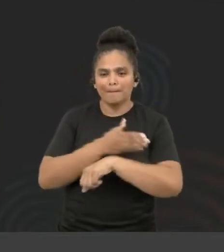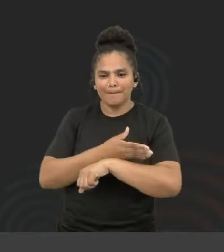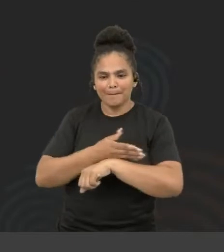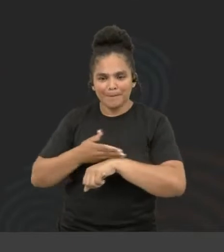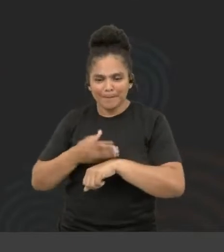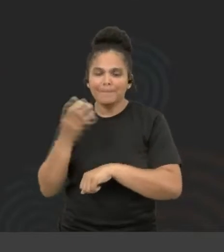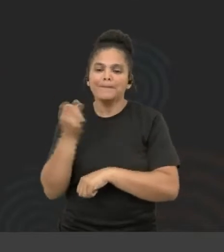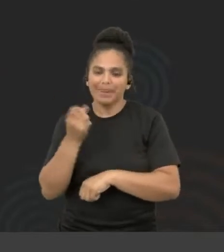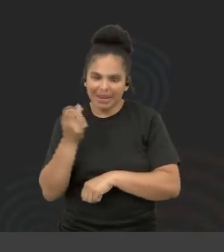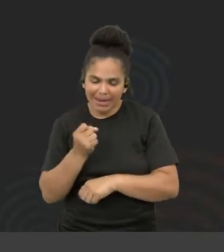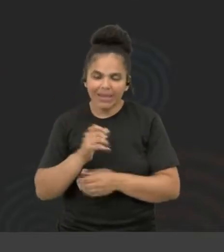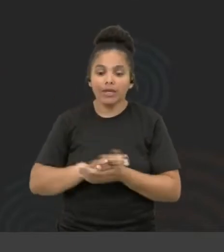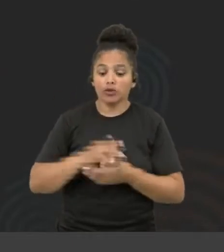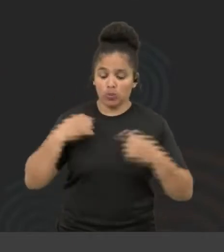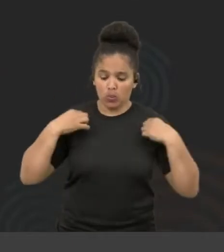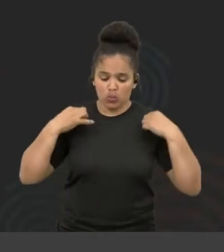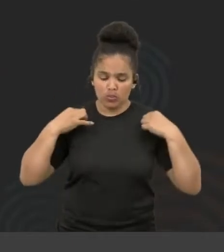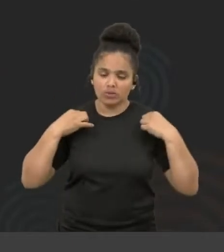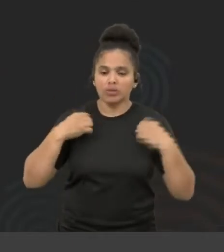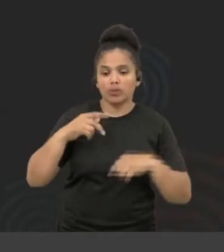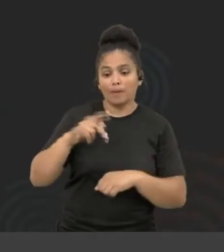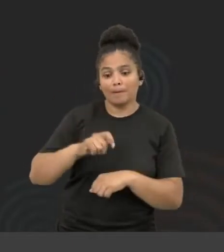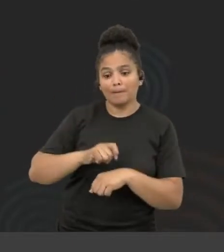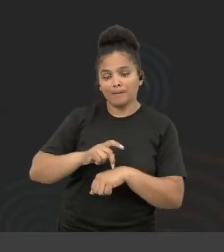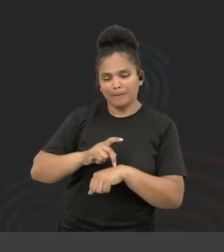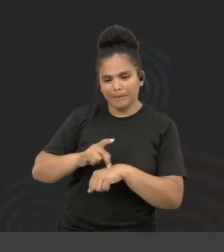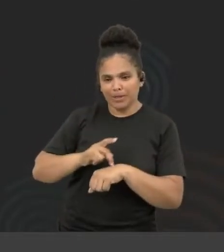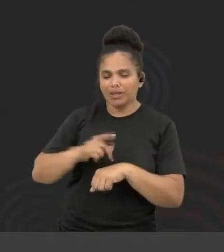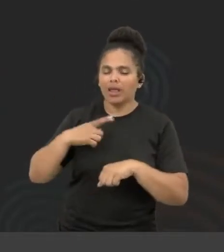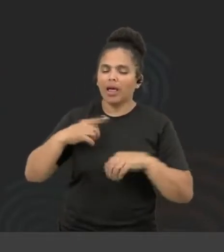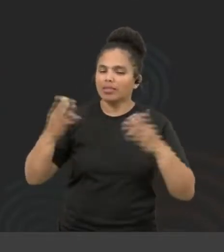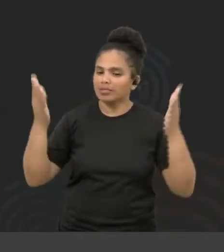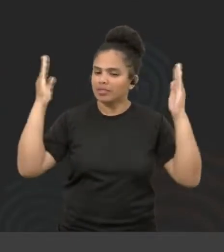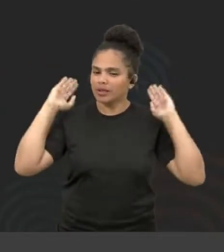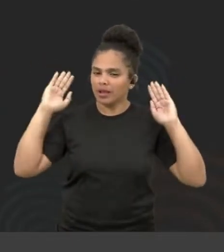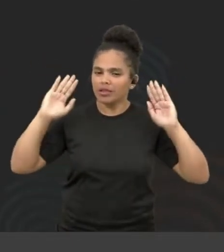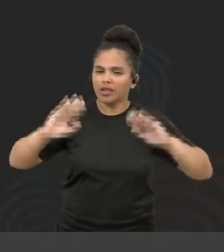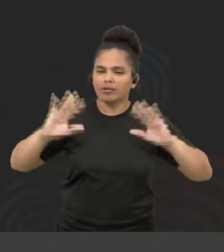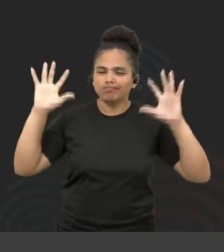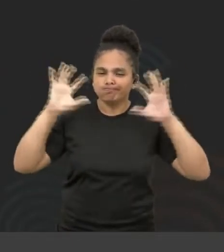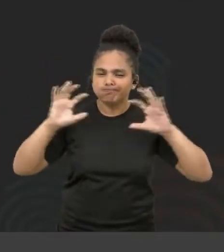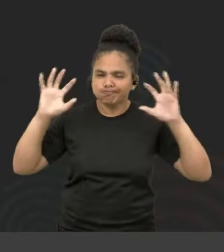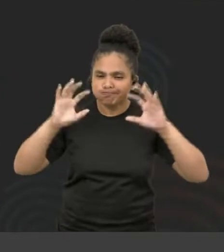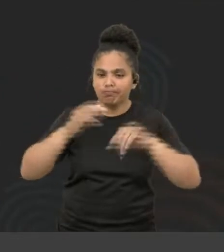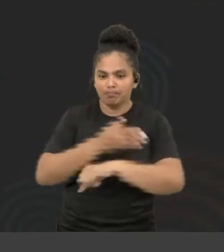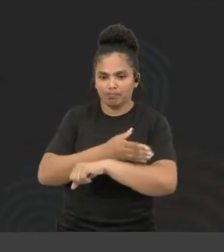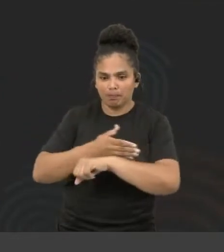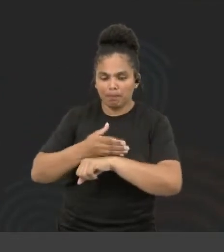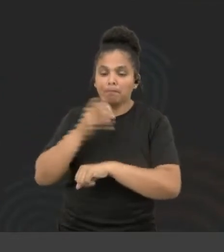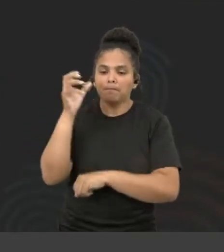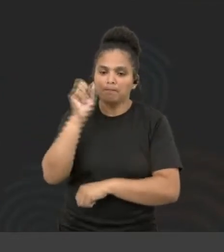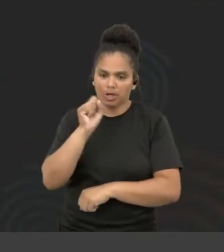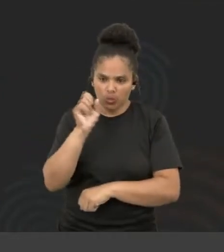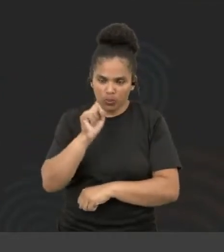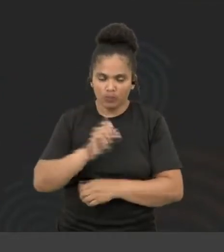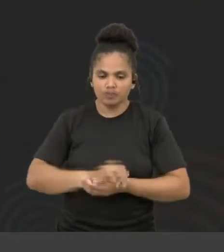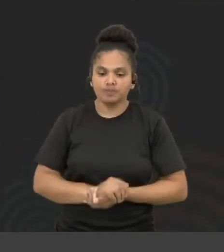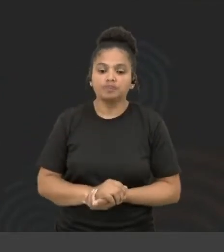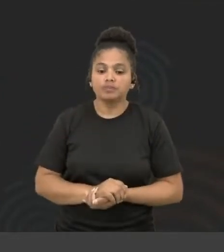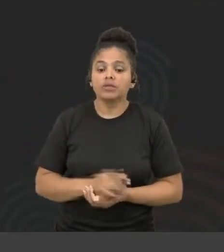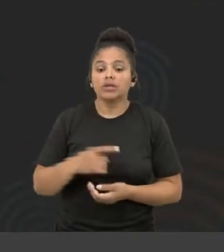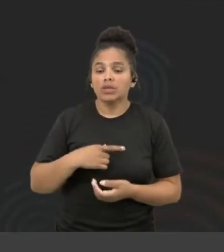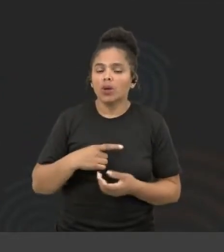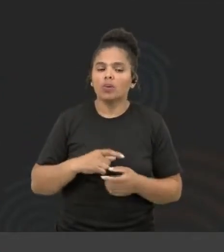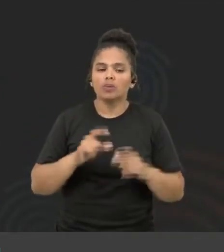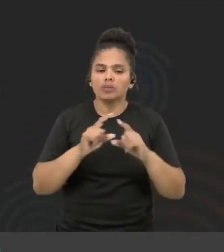uma camisa preta. E atrás eu tenho um fundo desfocado em branco. A forma mais fácil de me encontrar na internet são